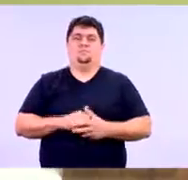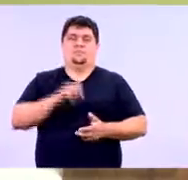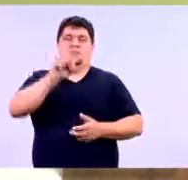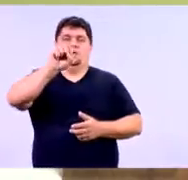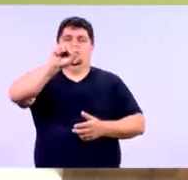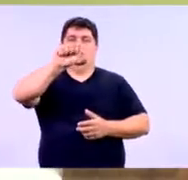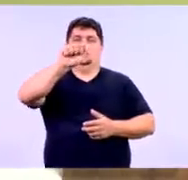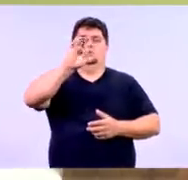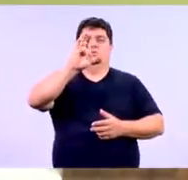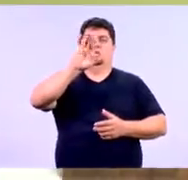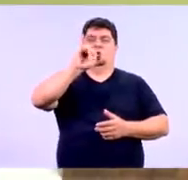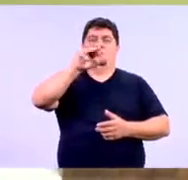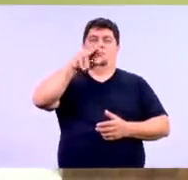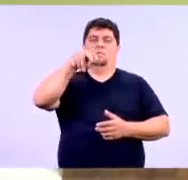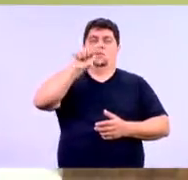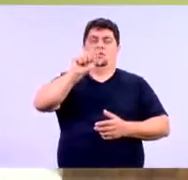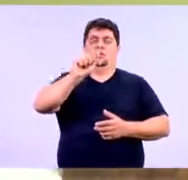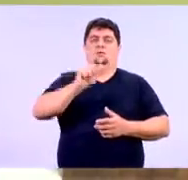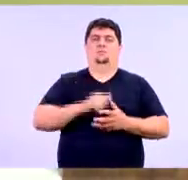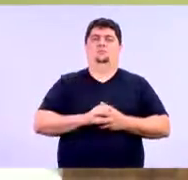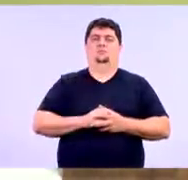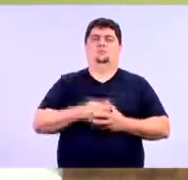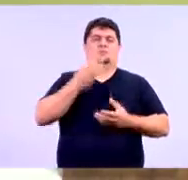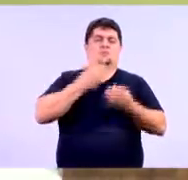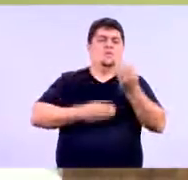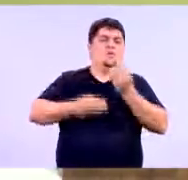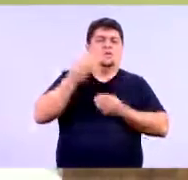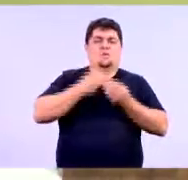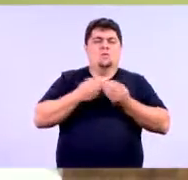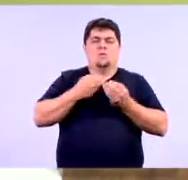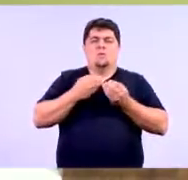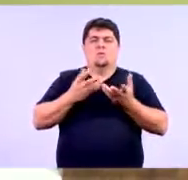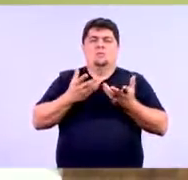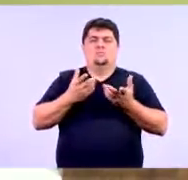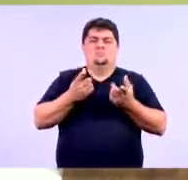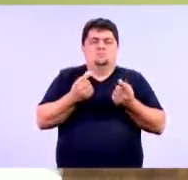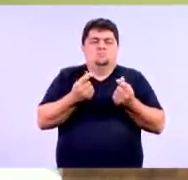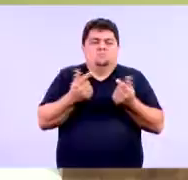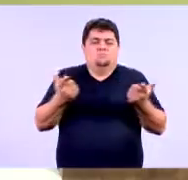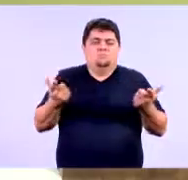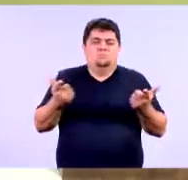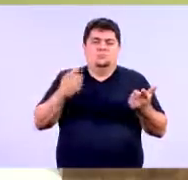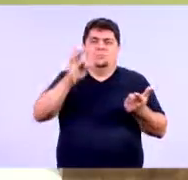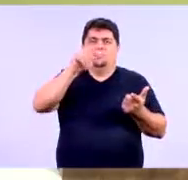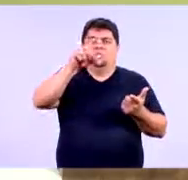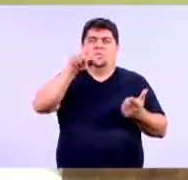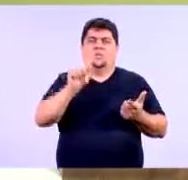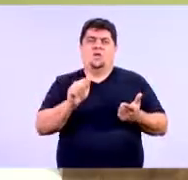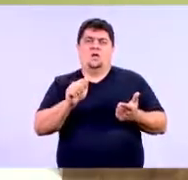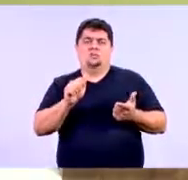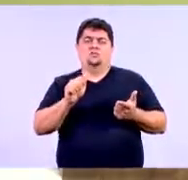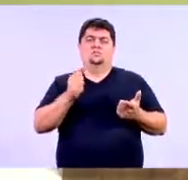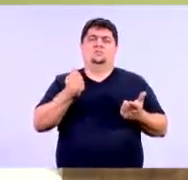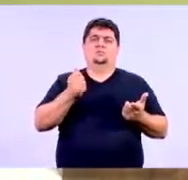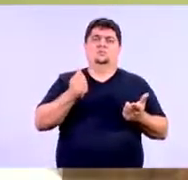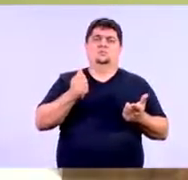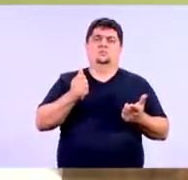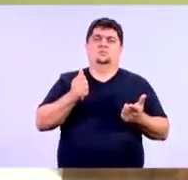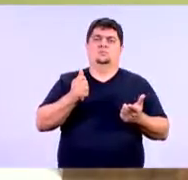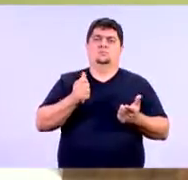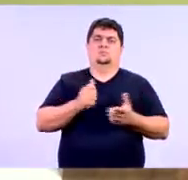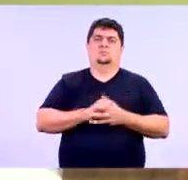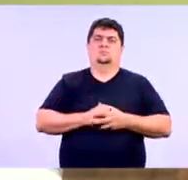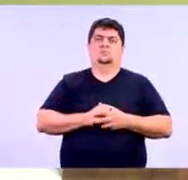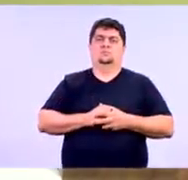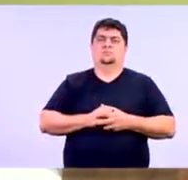Sabrina, ela pergunta o seguinte: como são cobradas essas taxas compulsórias? Só uma